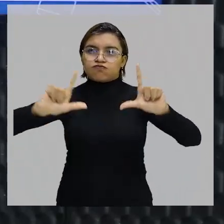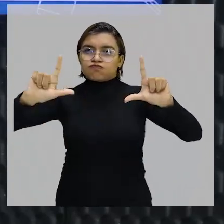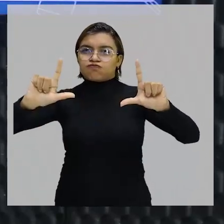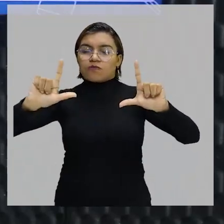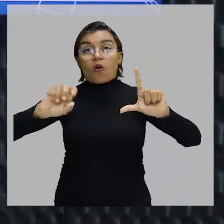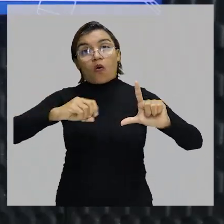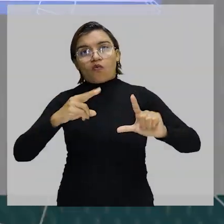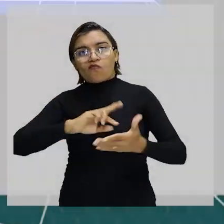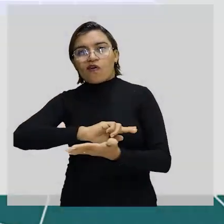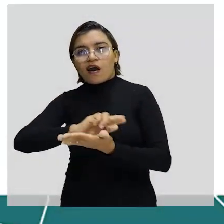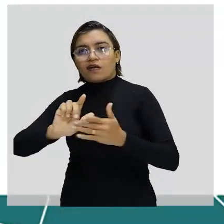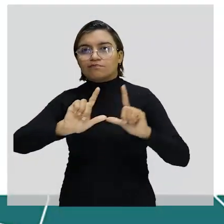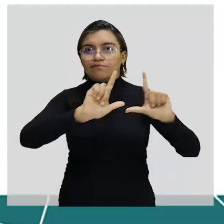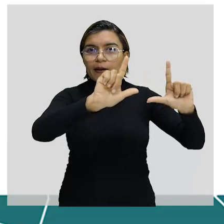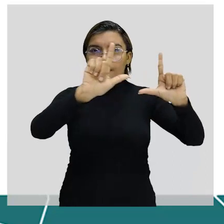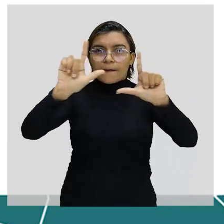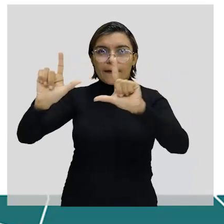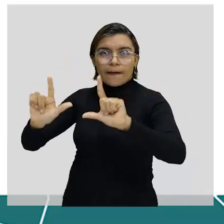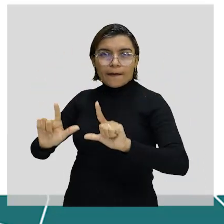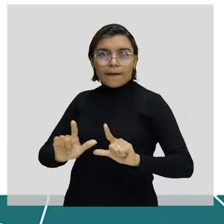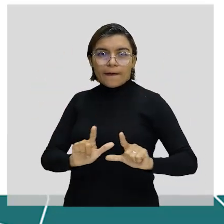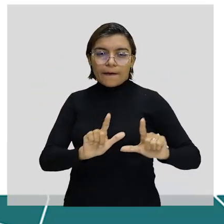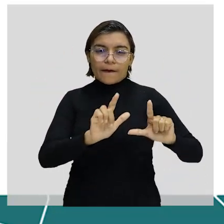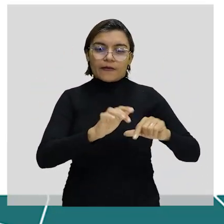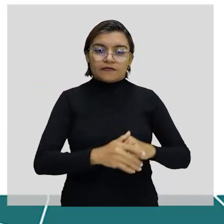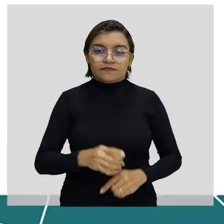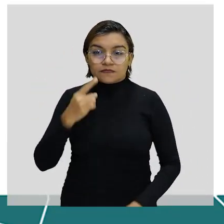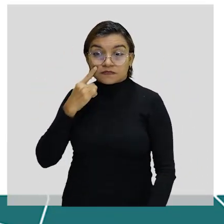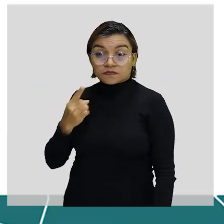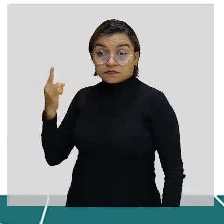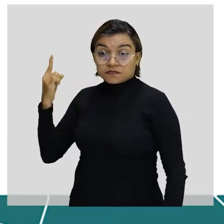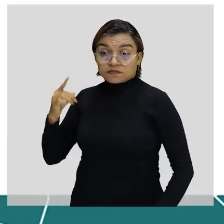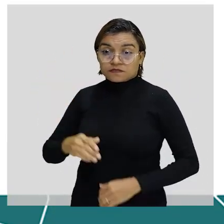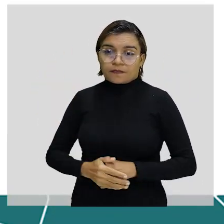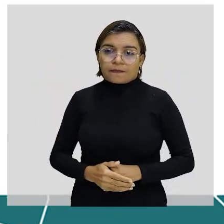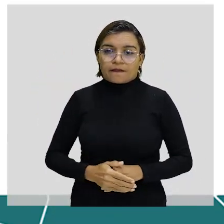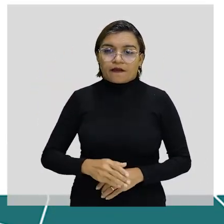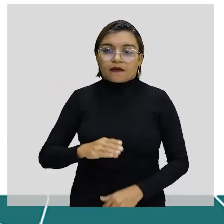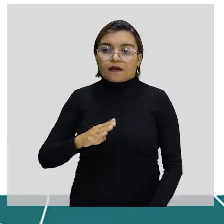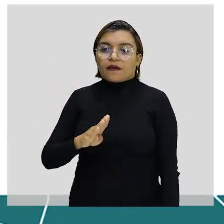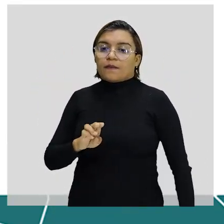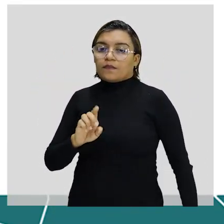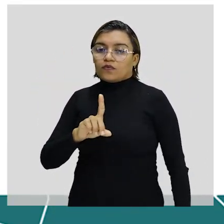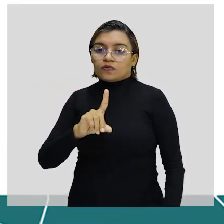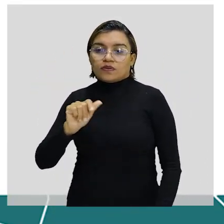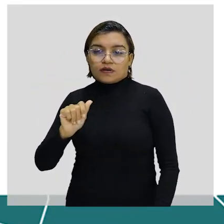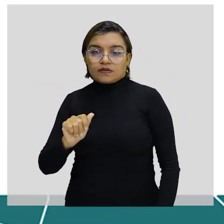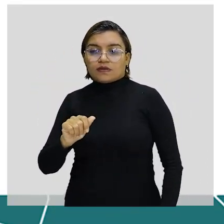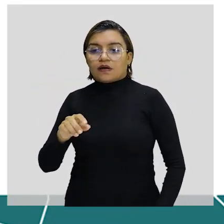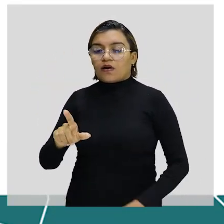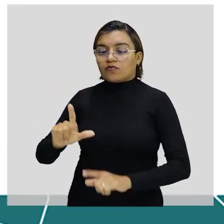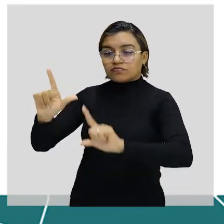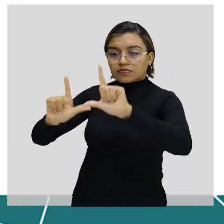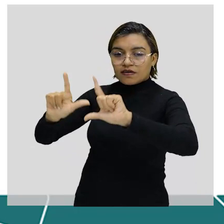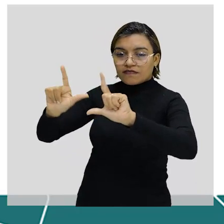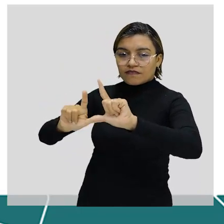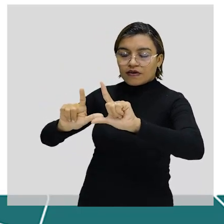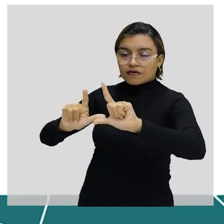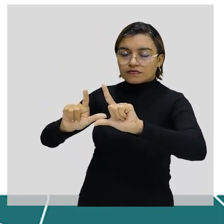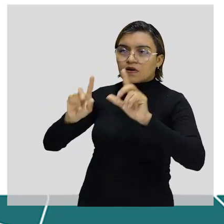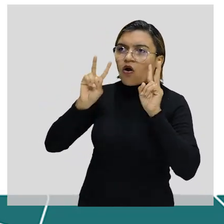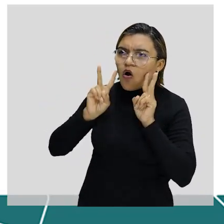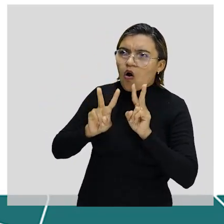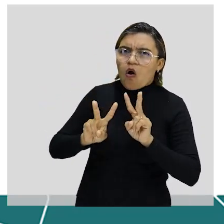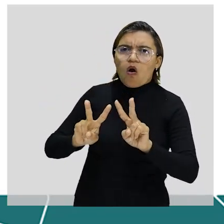telões, certo? Exemplo, o Nam June Paik fez o Buda na TV, o Buda que olha a si mesmo na própria